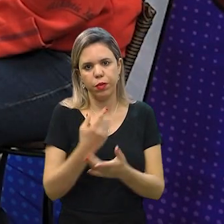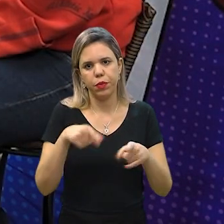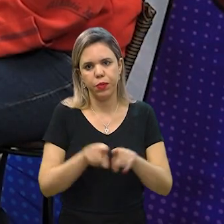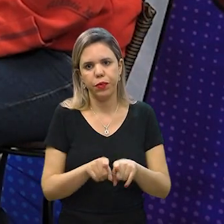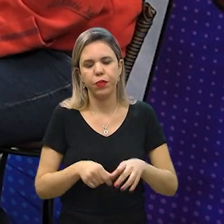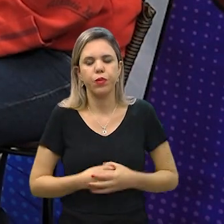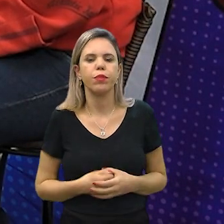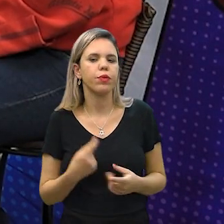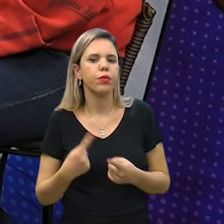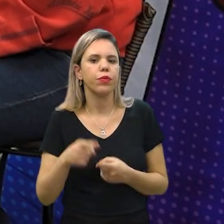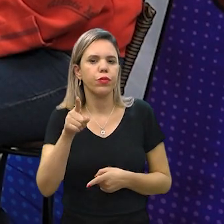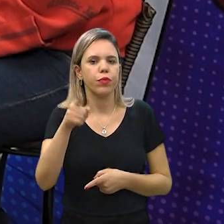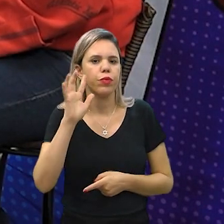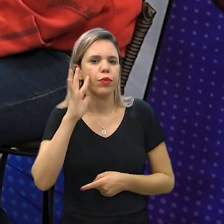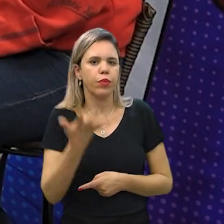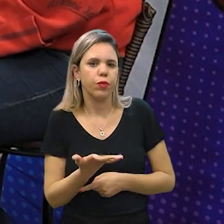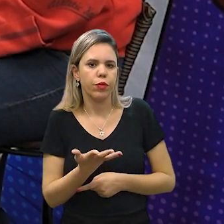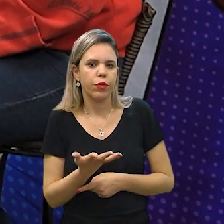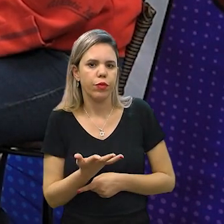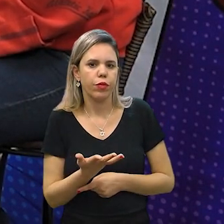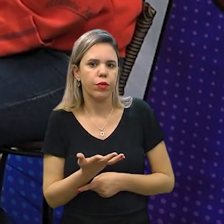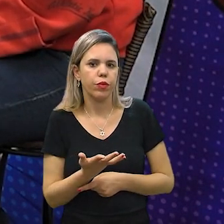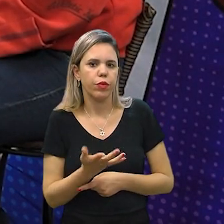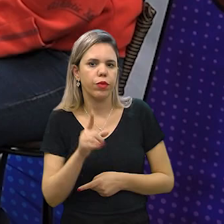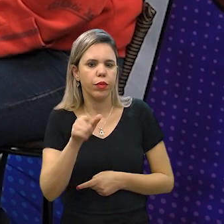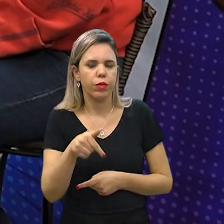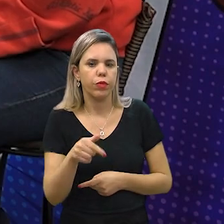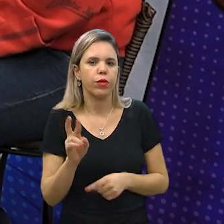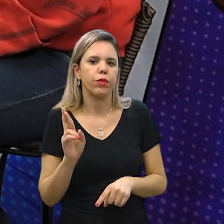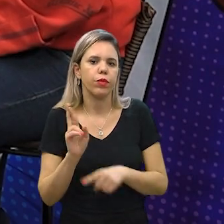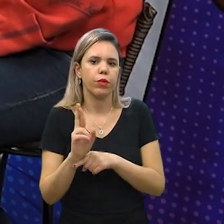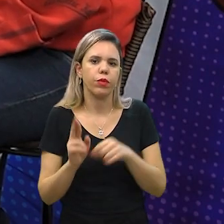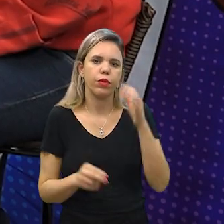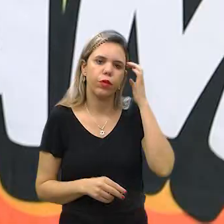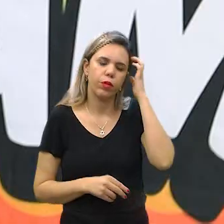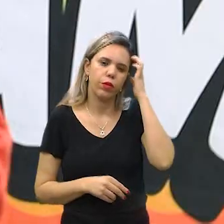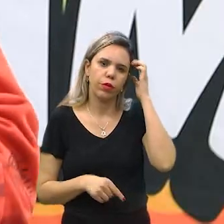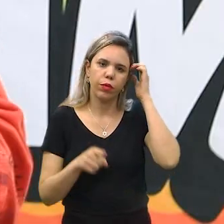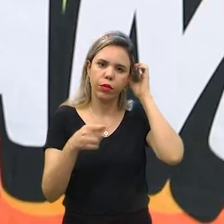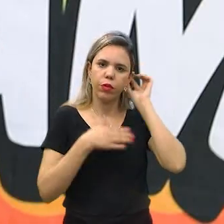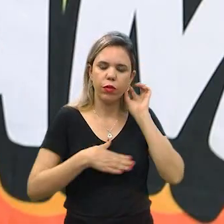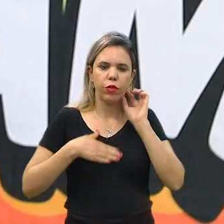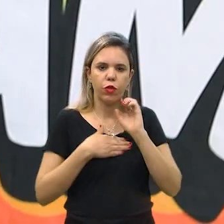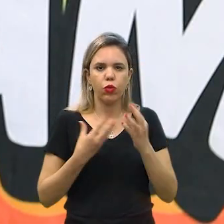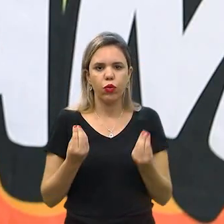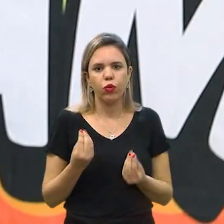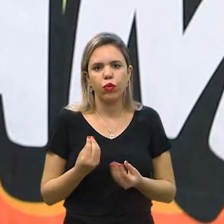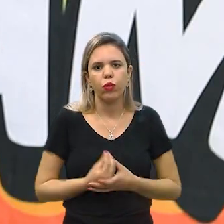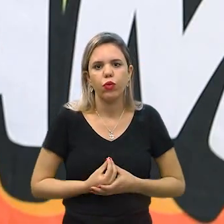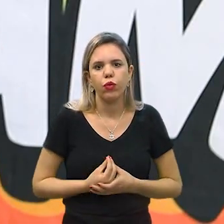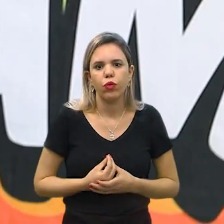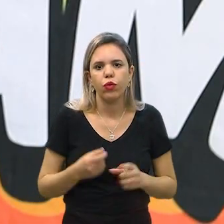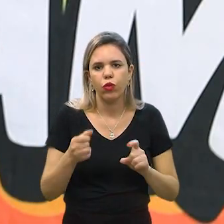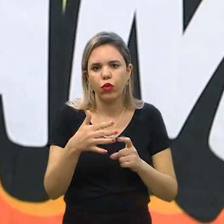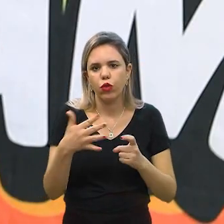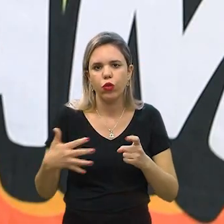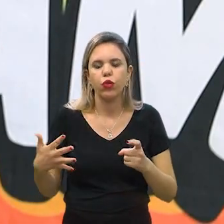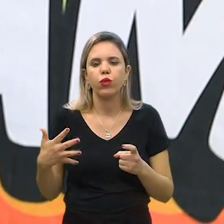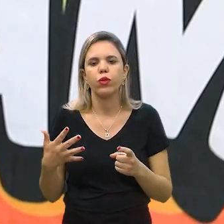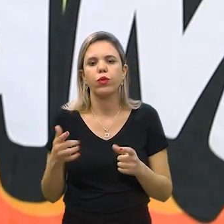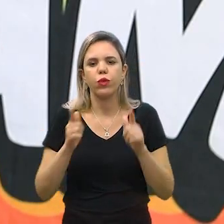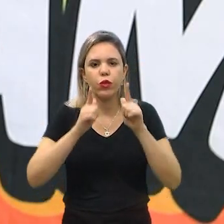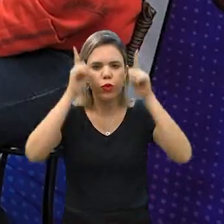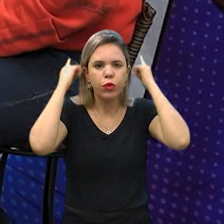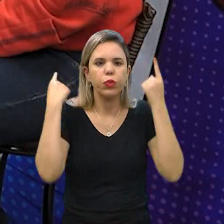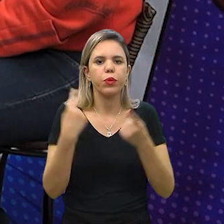também. Por que você resolveu, então, buscar essa referência? Você gosta muito da mitologia